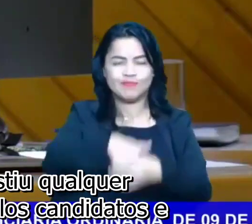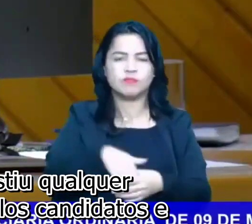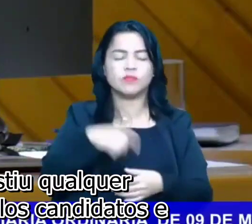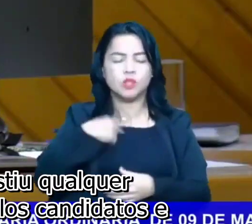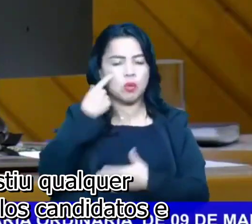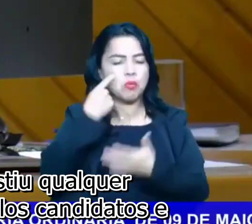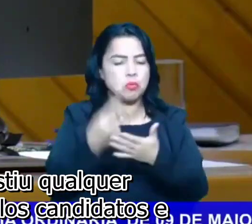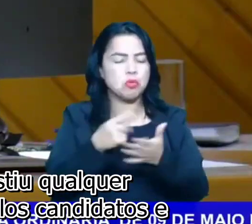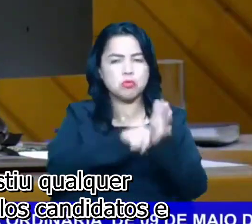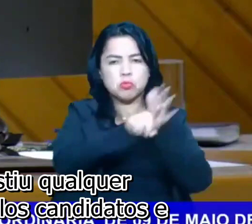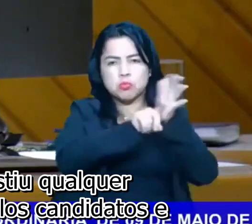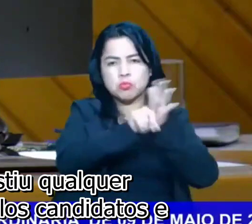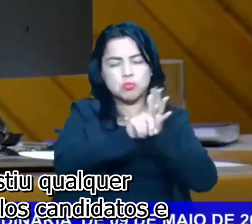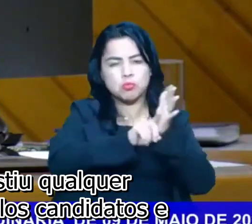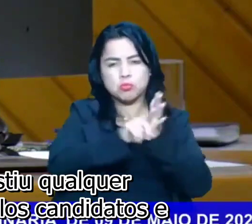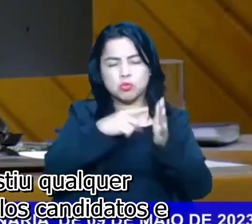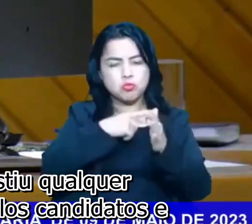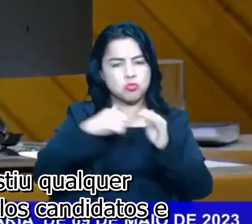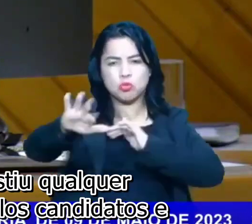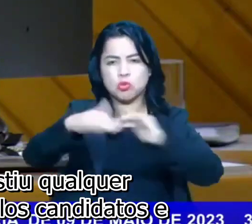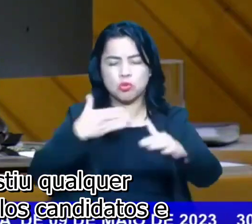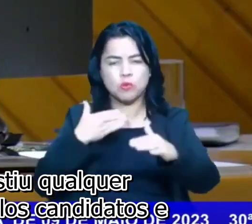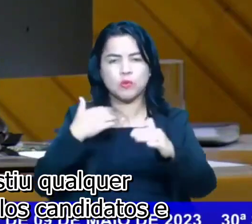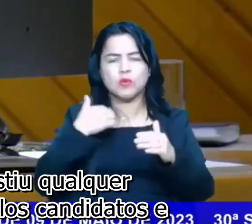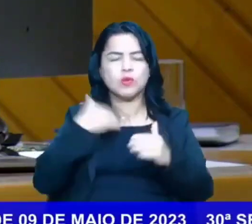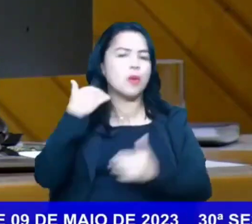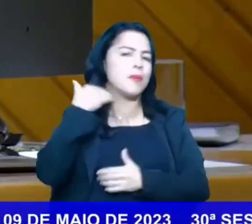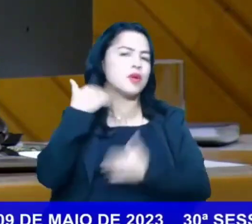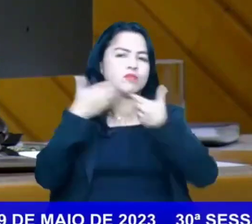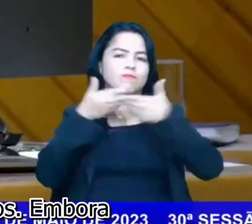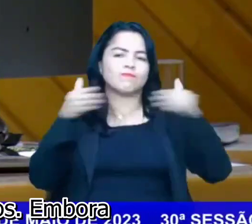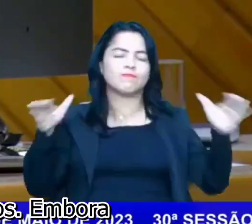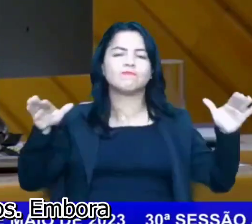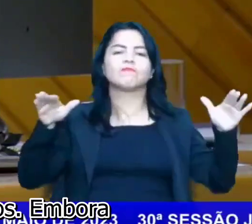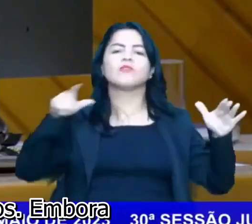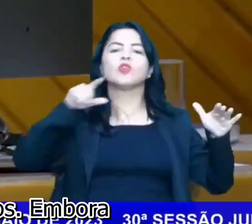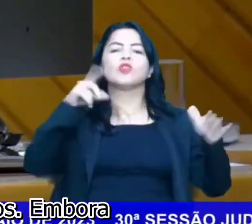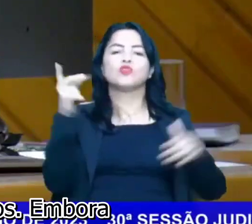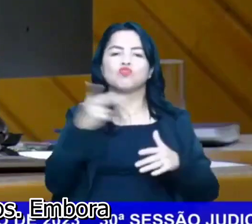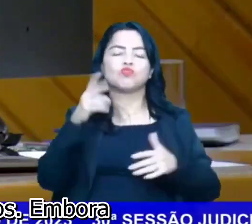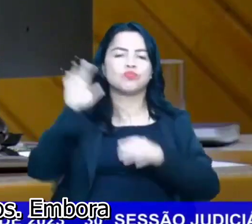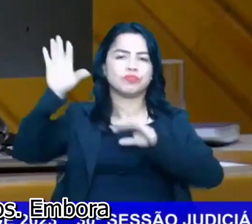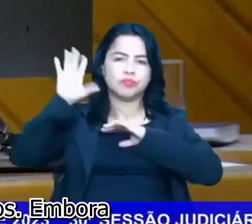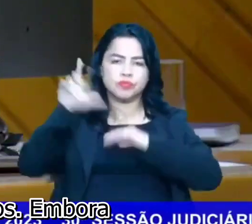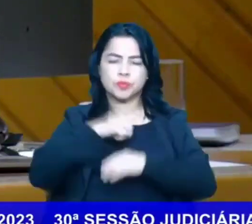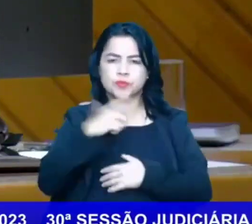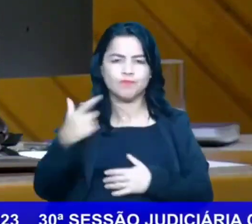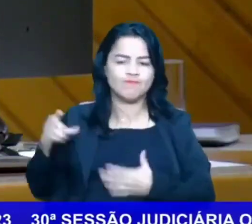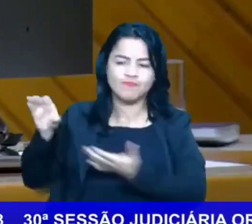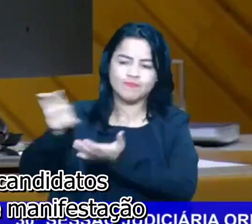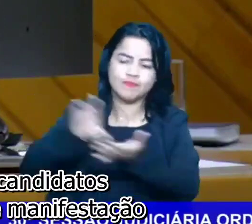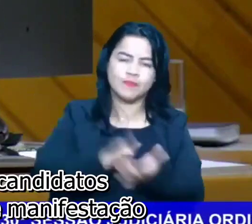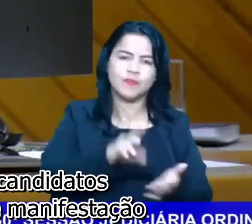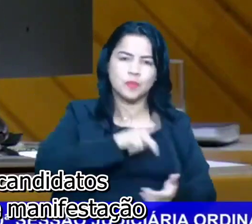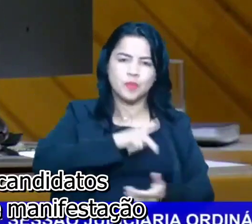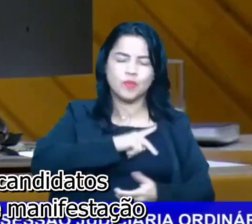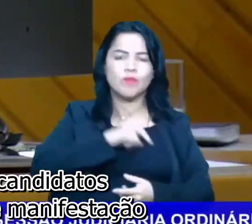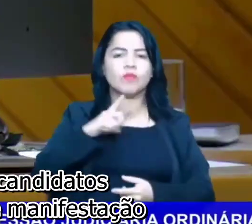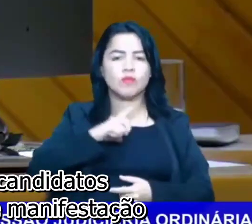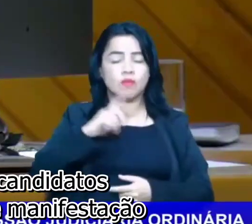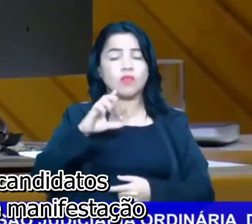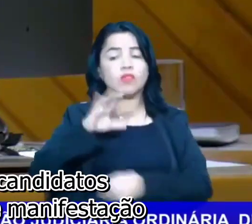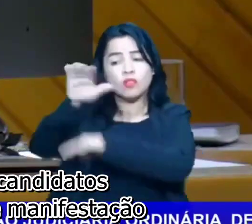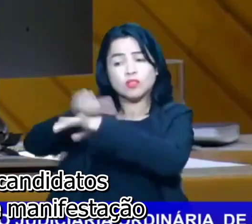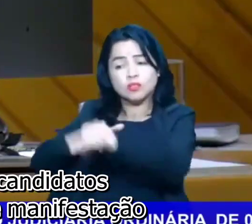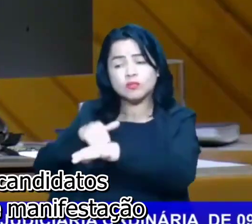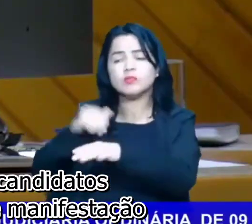existiu qualquer movimentação financeira na conta bancária aberta pelos candidatos e que não houve recebimento de recursos públicos. Embora devidamente